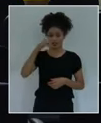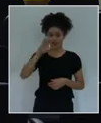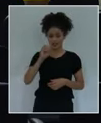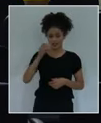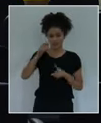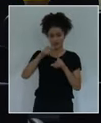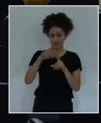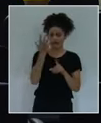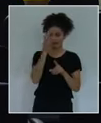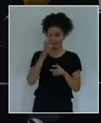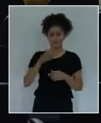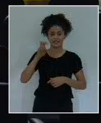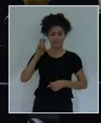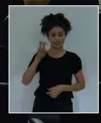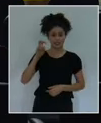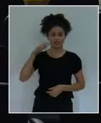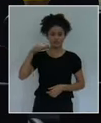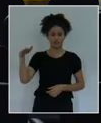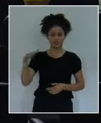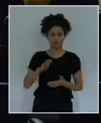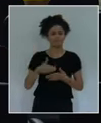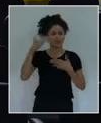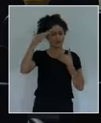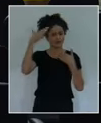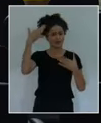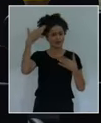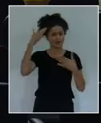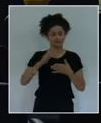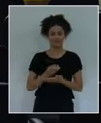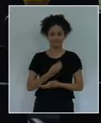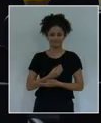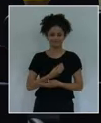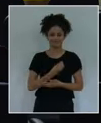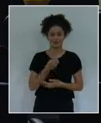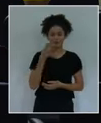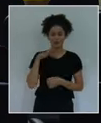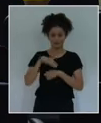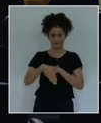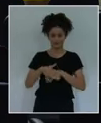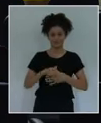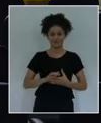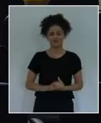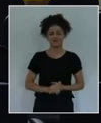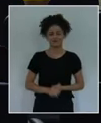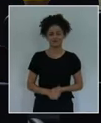às 17h30. Eu agradeço a todos pela presença. Boa noite.